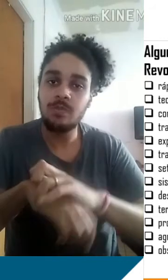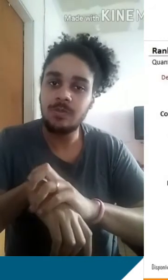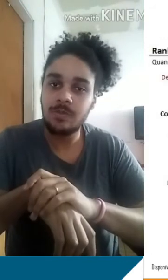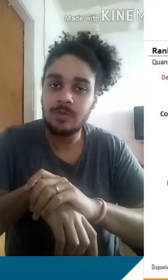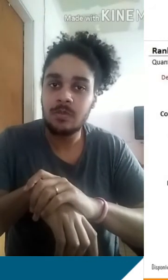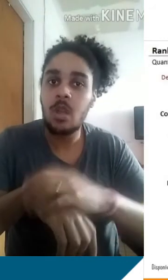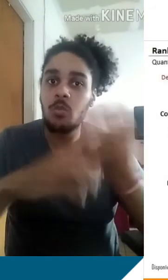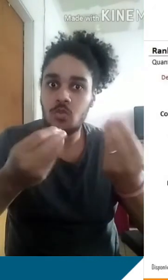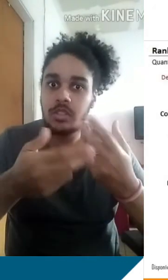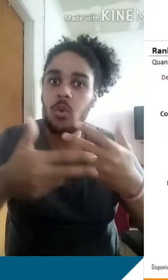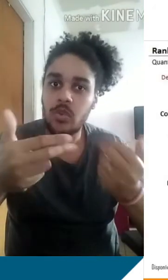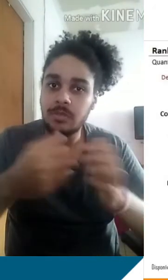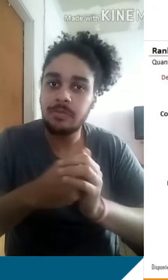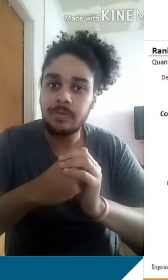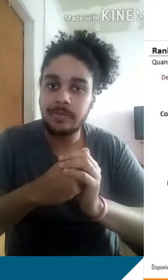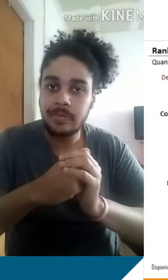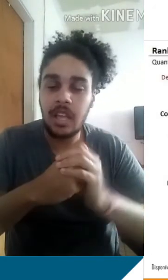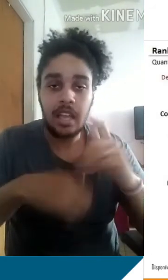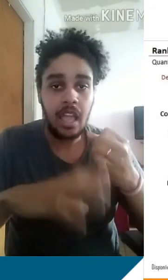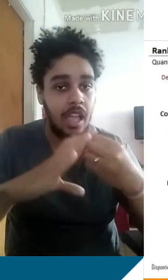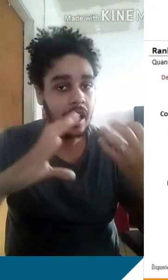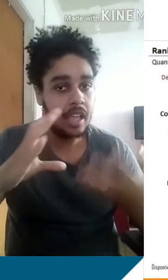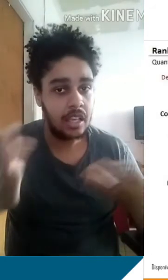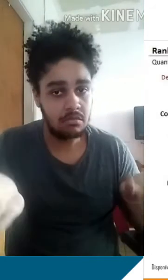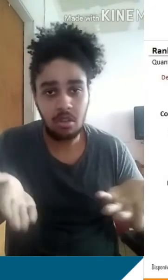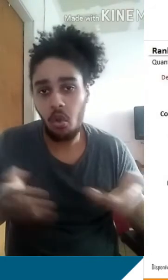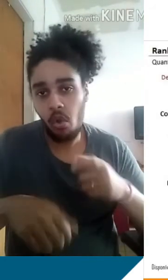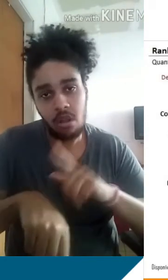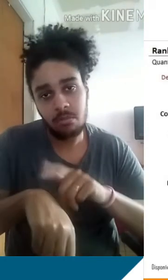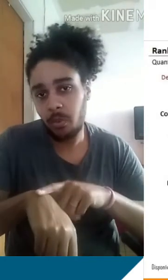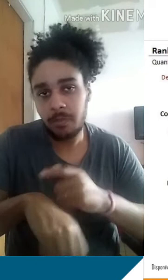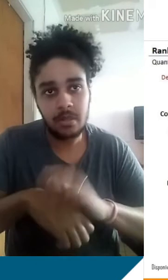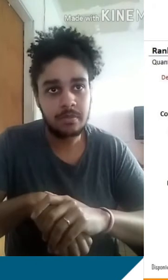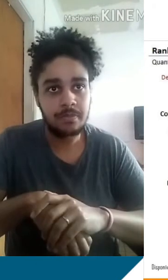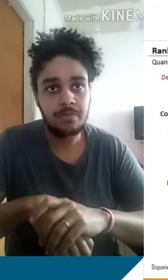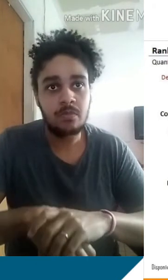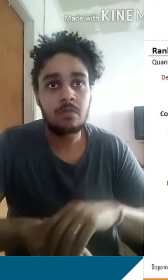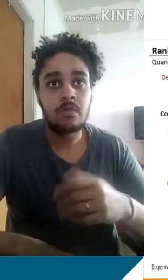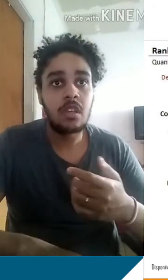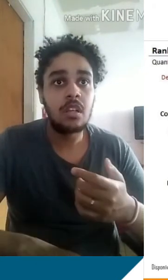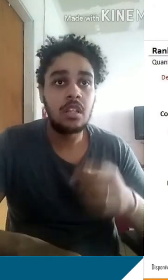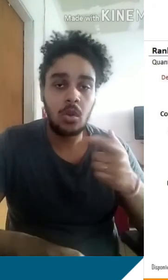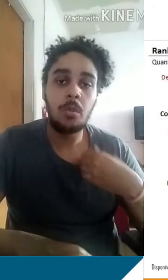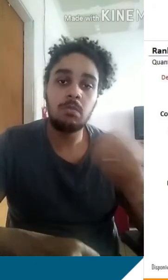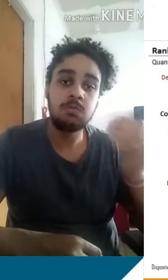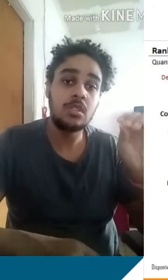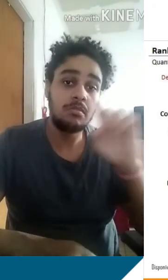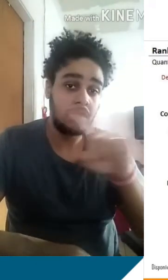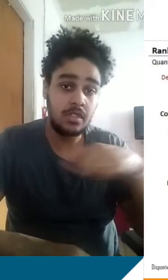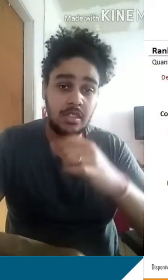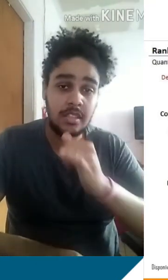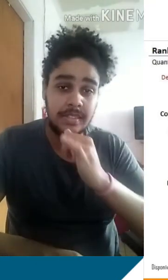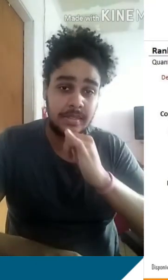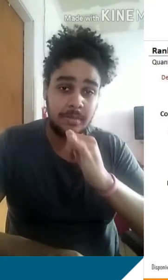beleza? Bom, aqui eu coloquei para você um exemplo da dinâmica da robótica, né? Que eu acho que é um grande exemplo dessa possibilidade de